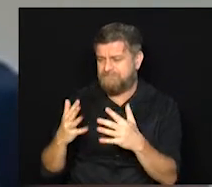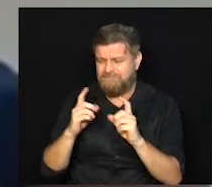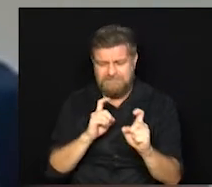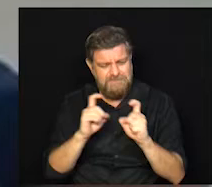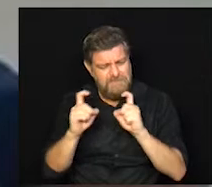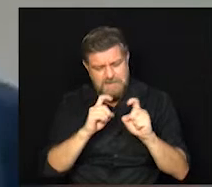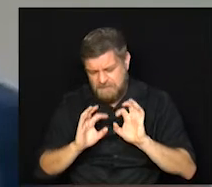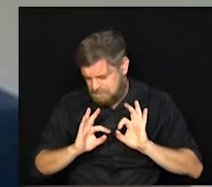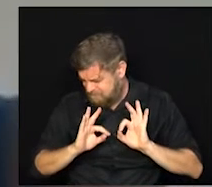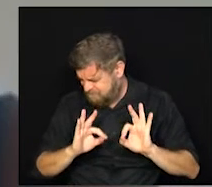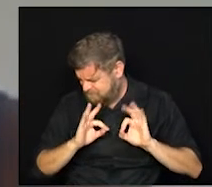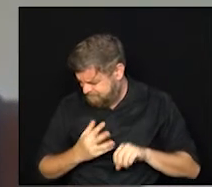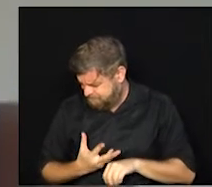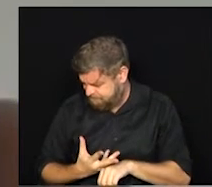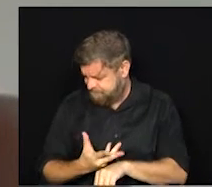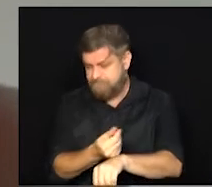Marrom.